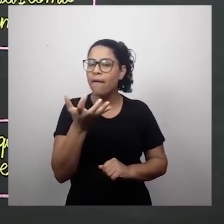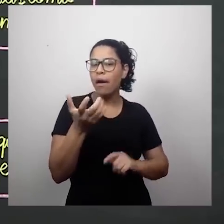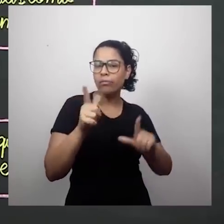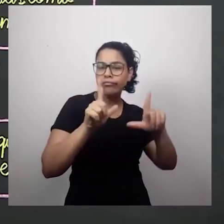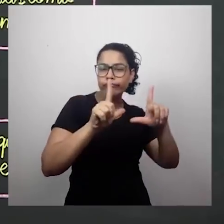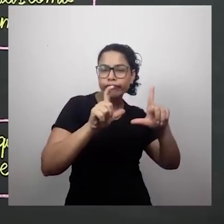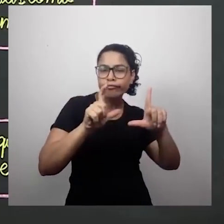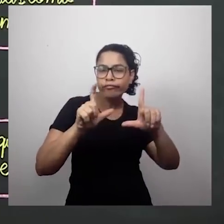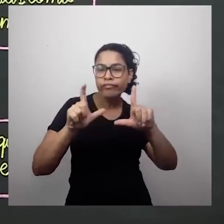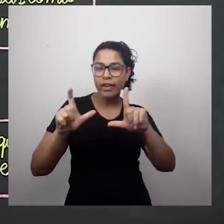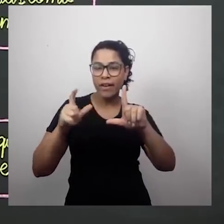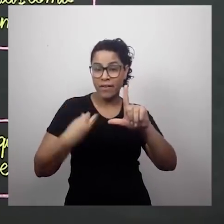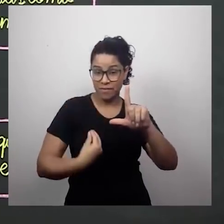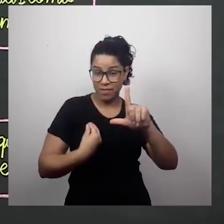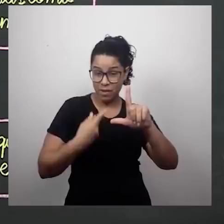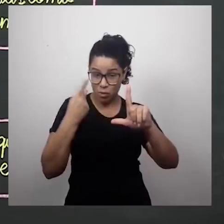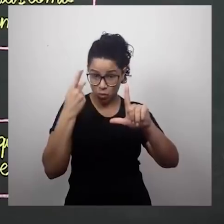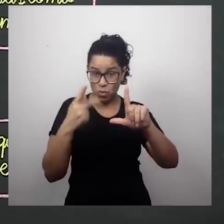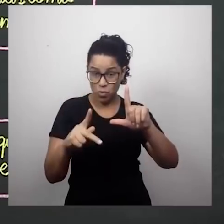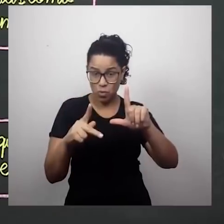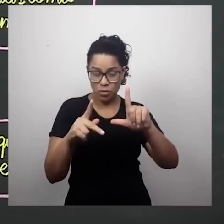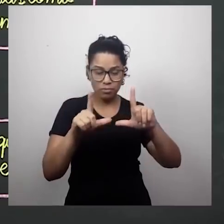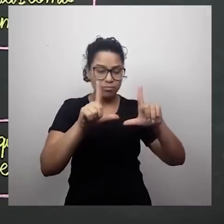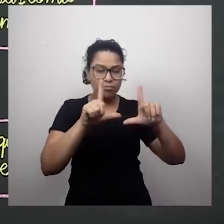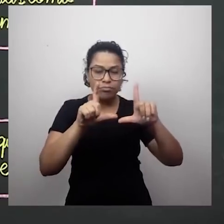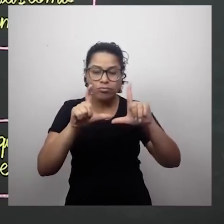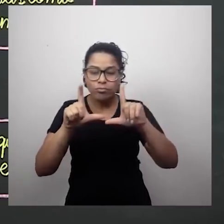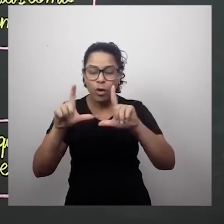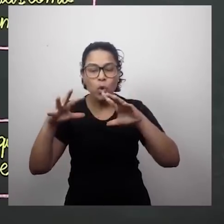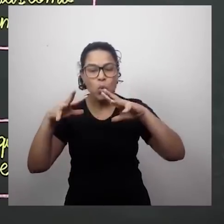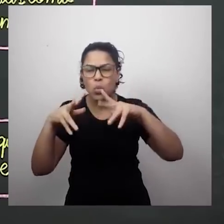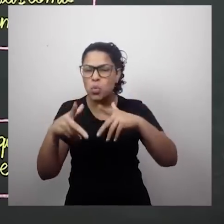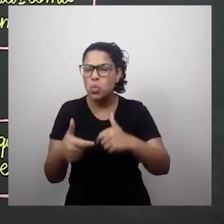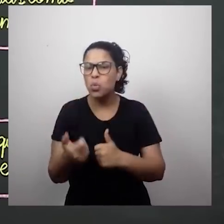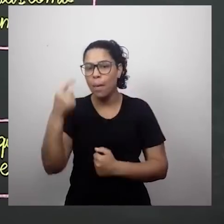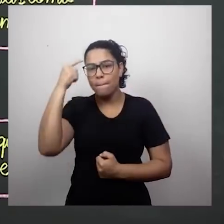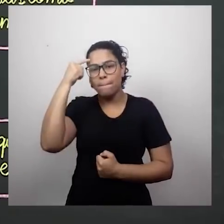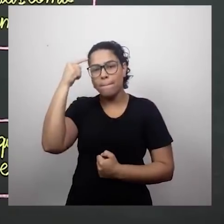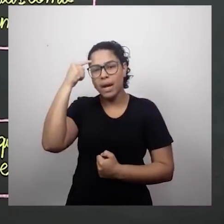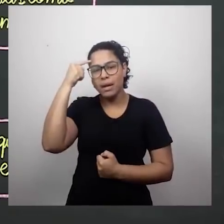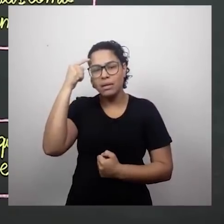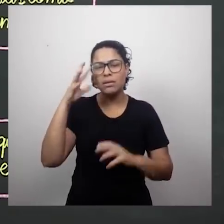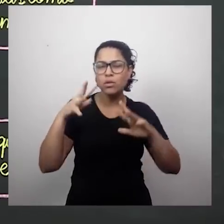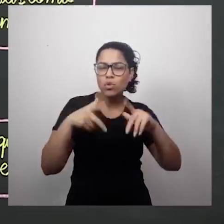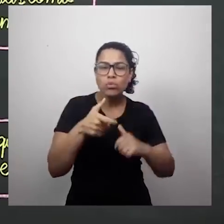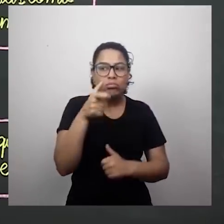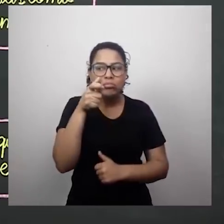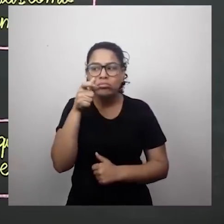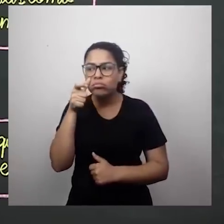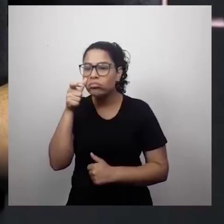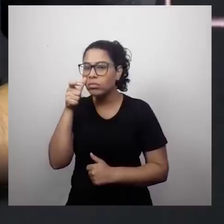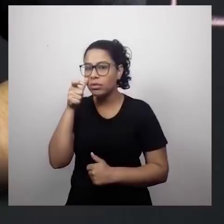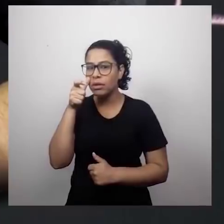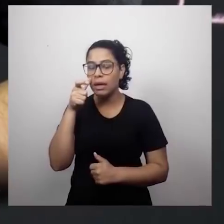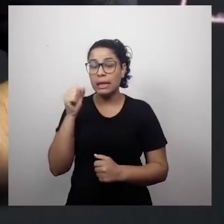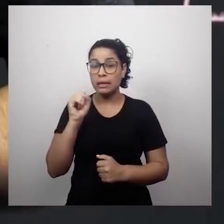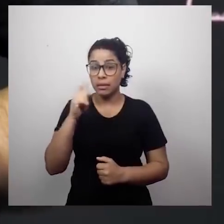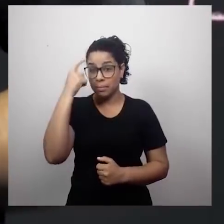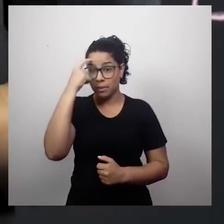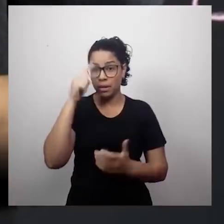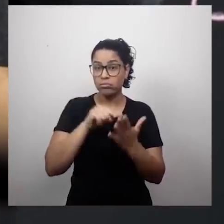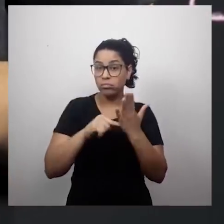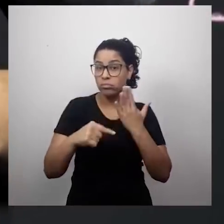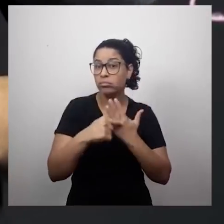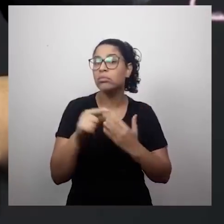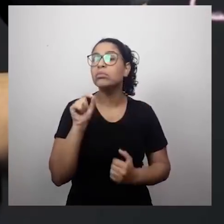seu cotidiano, ok? Fazer um registro visual de tudo que você pensa, de tudo que você observa. Se a gente for pensar